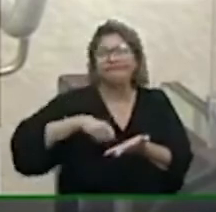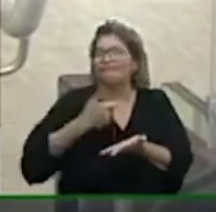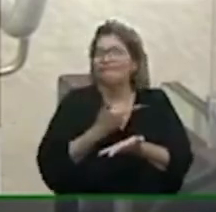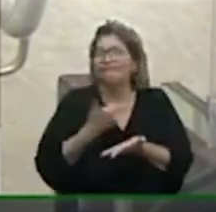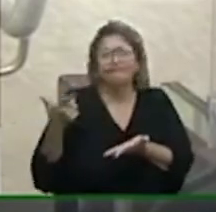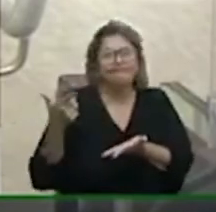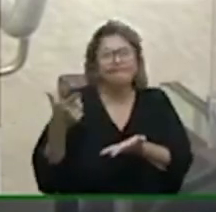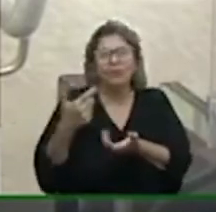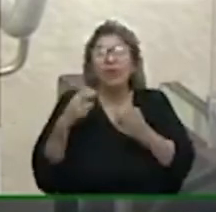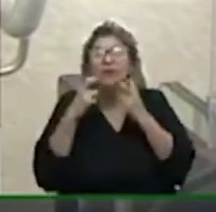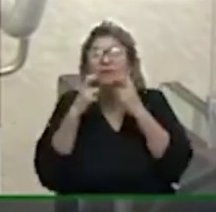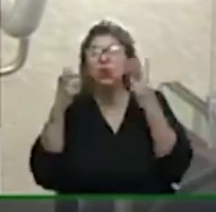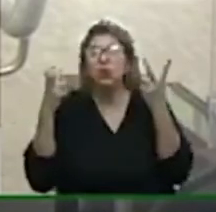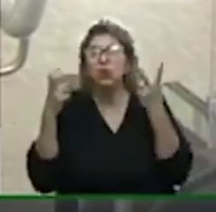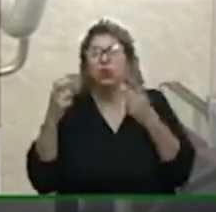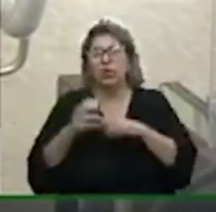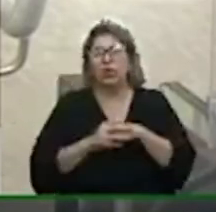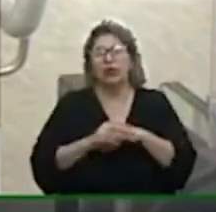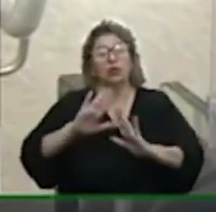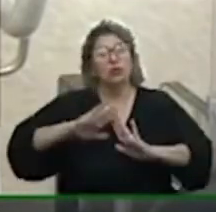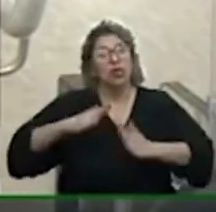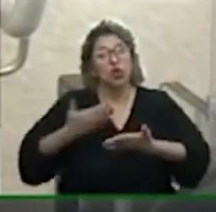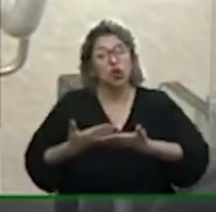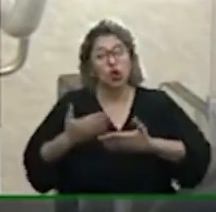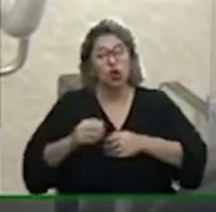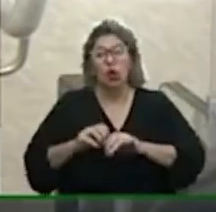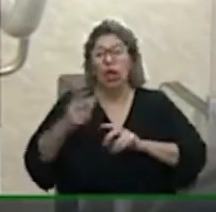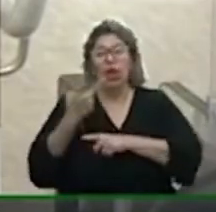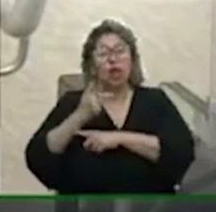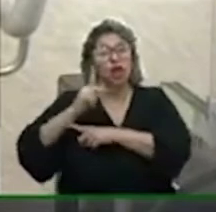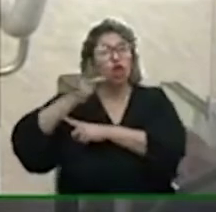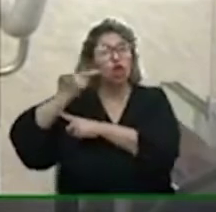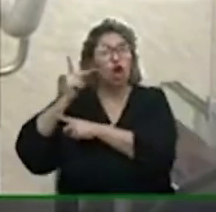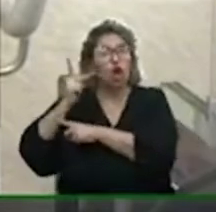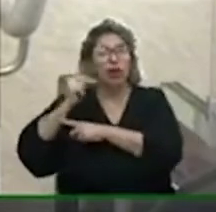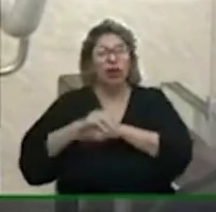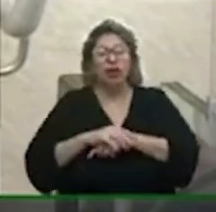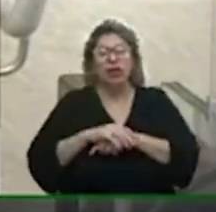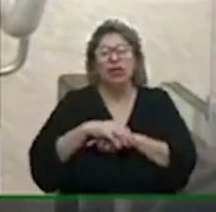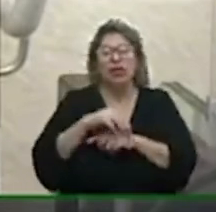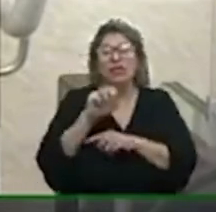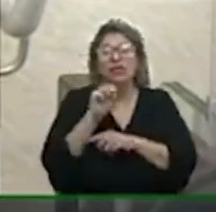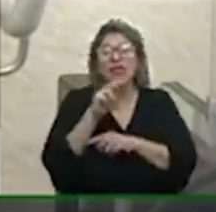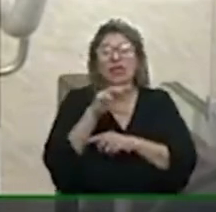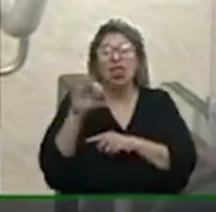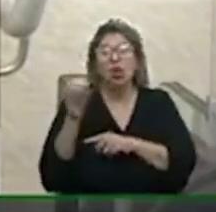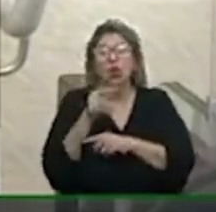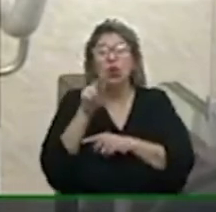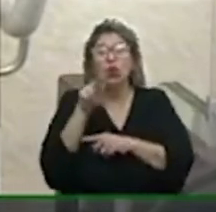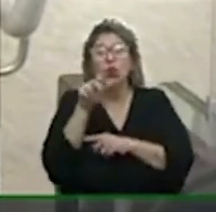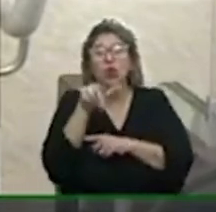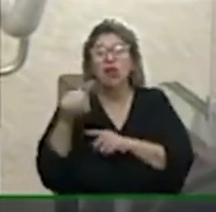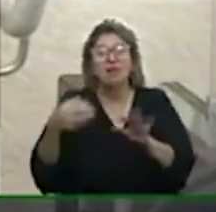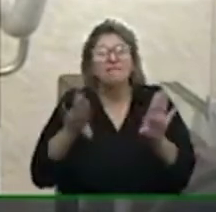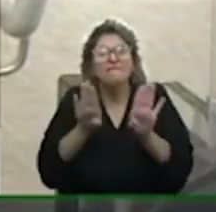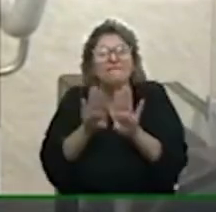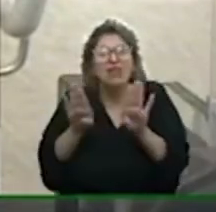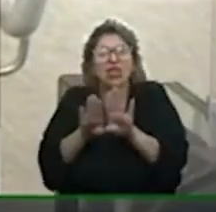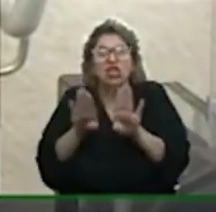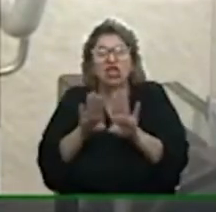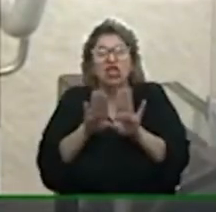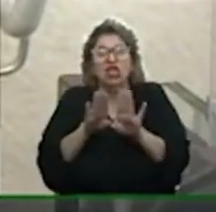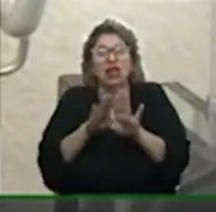então é uma vergonha uma escola que a histórica em São Luiz Gonzaga fechada